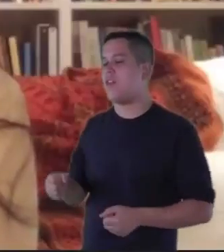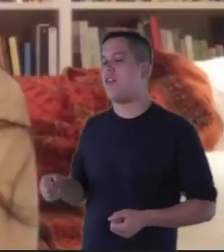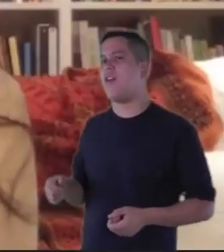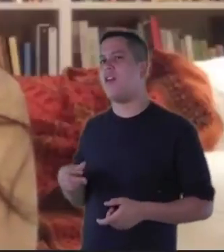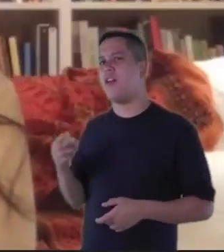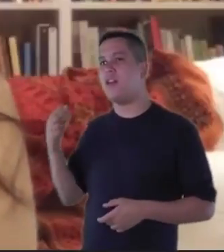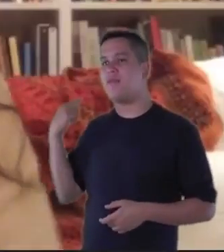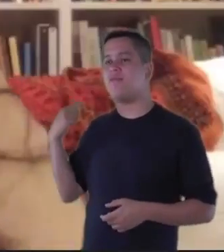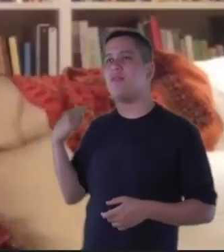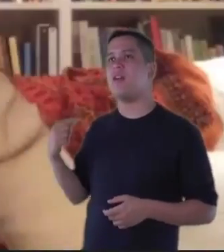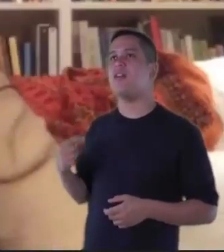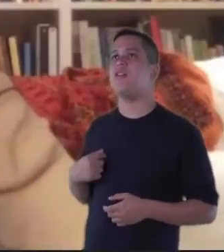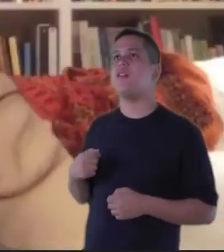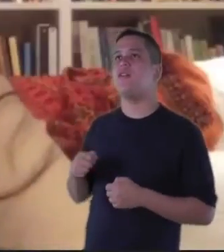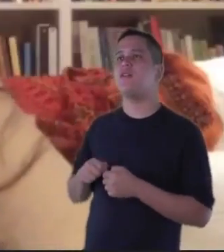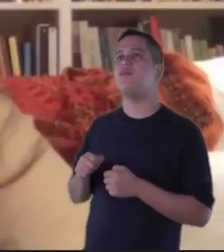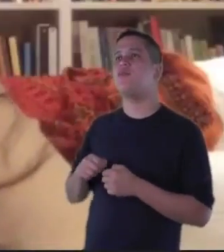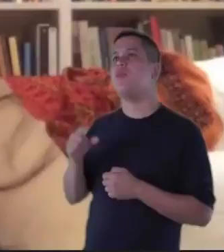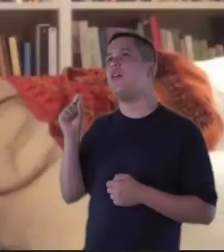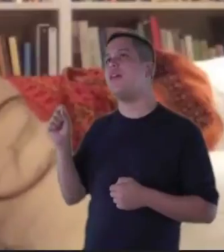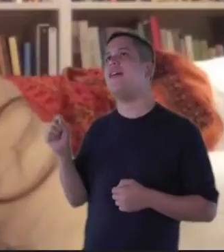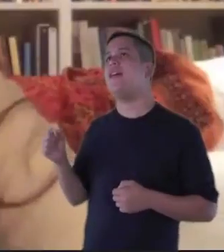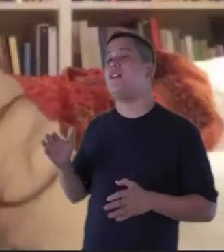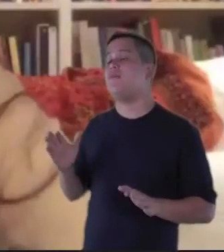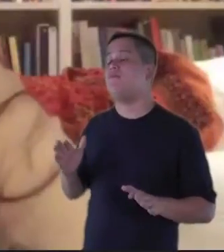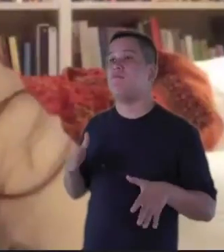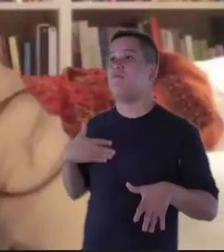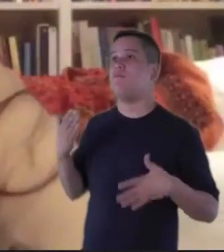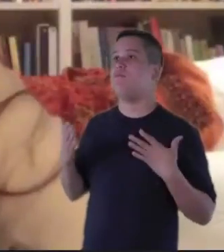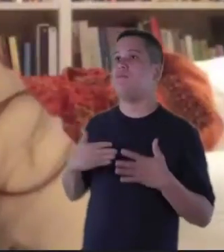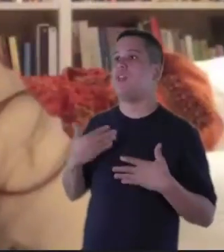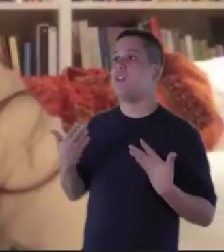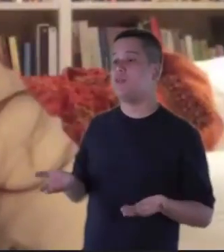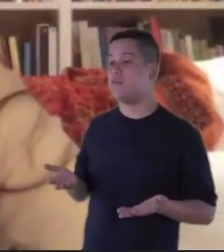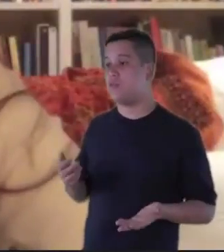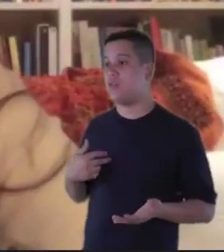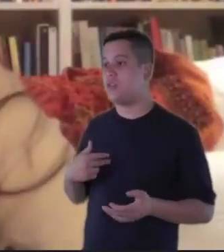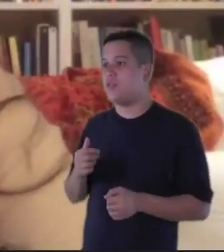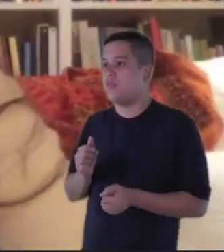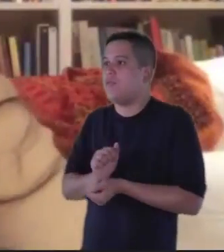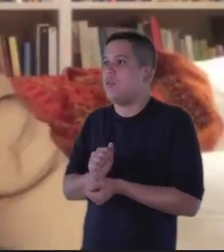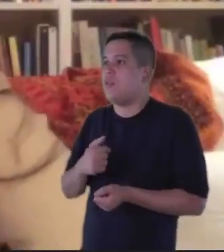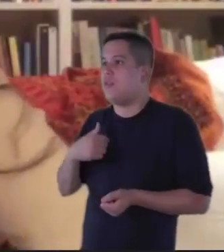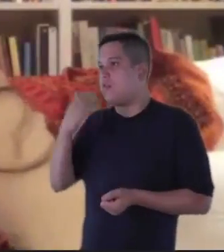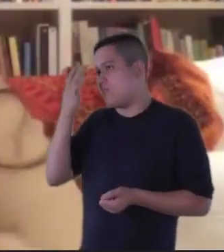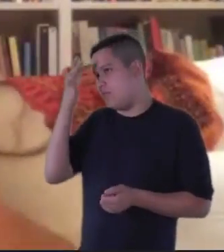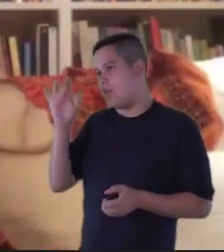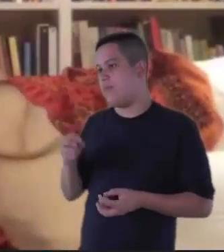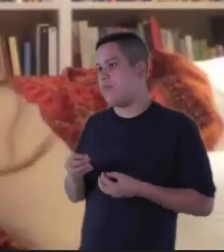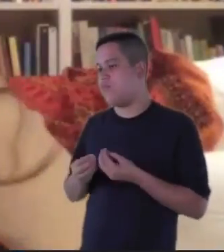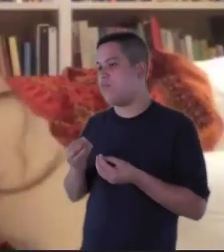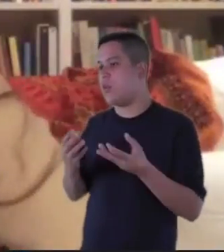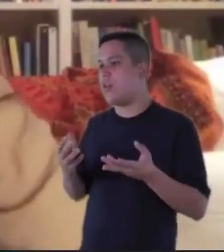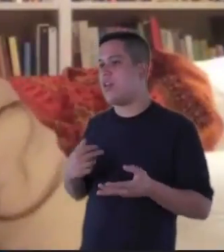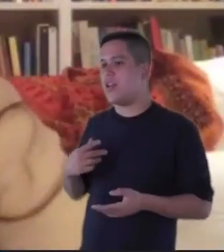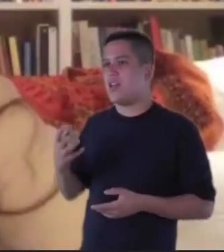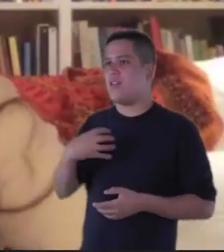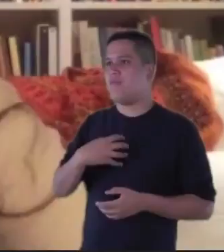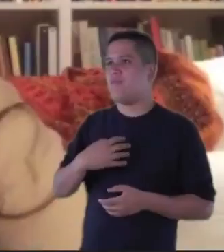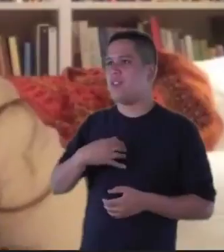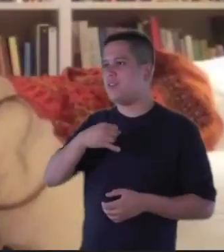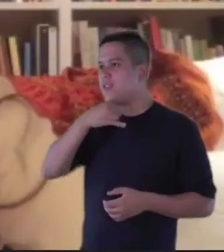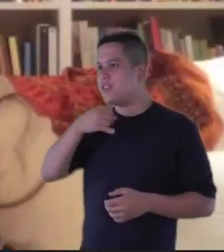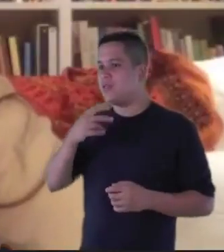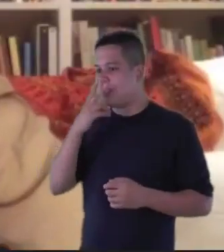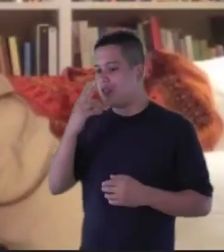a gente foi, né, completamente surpreendido e ficou ali entristecido e assustado e